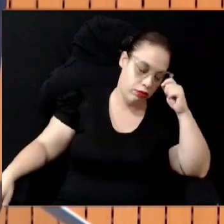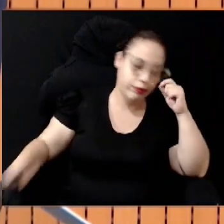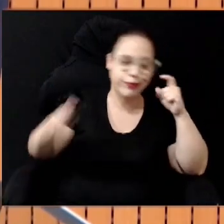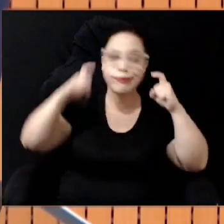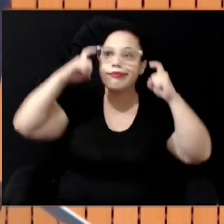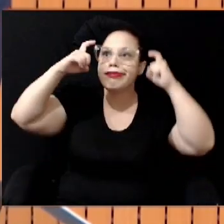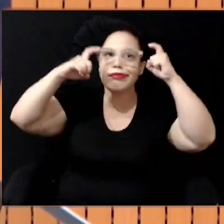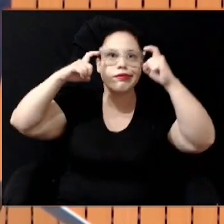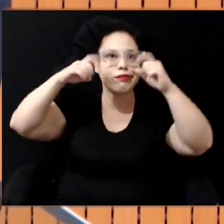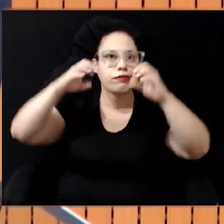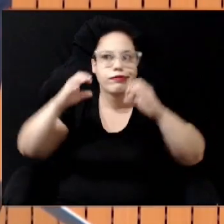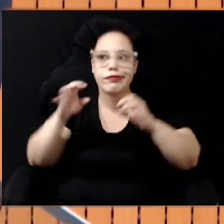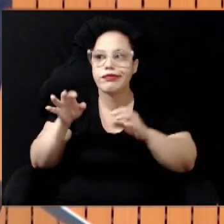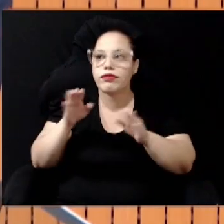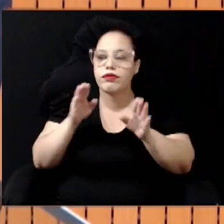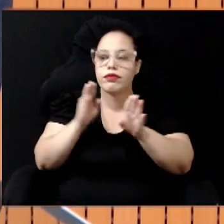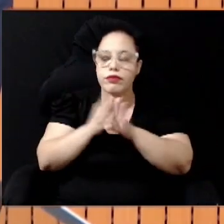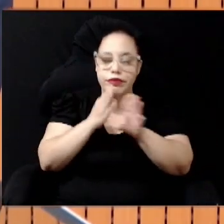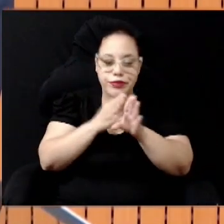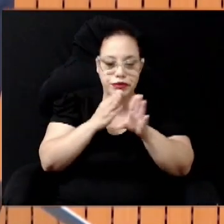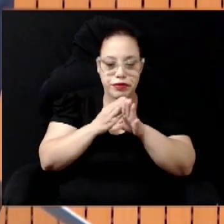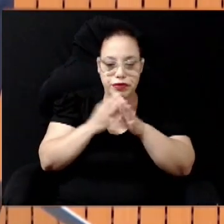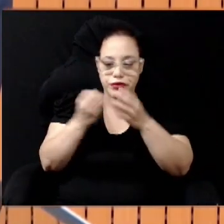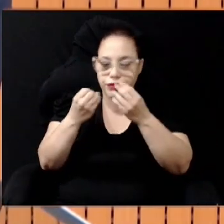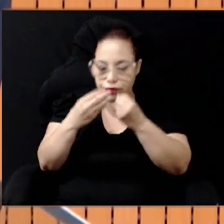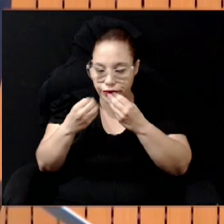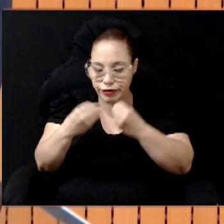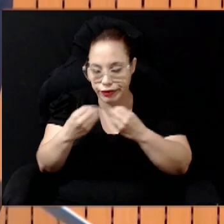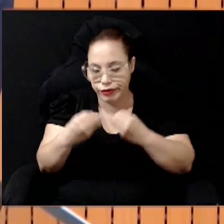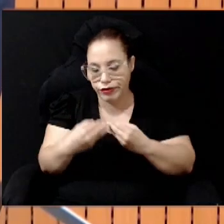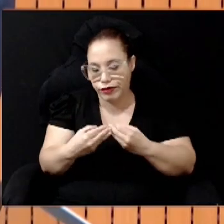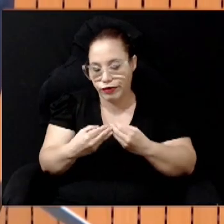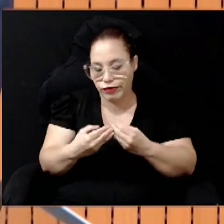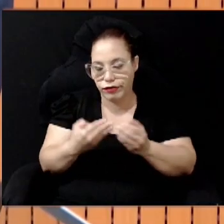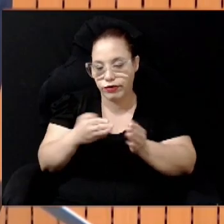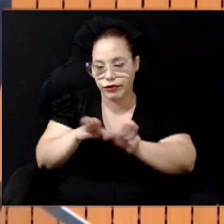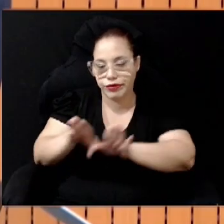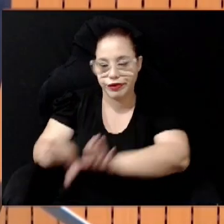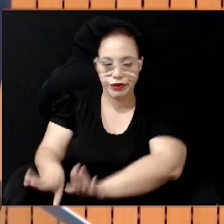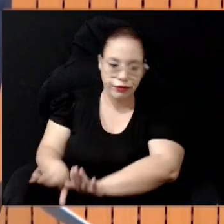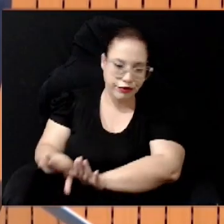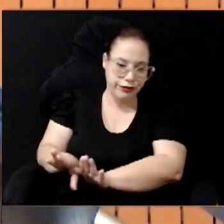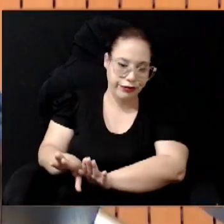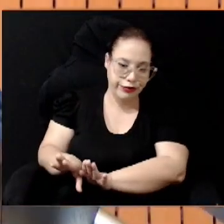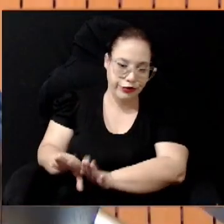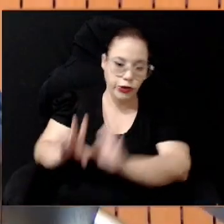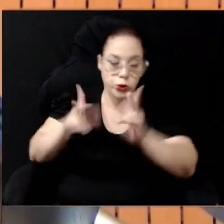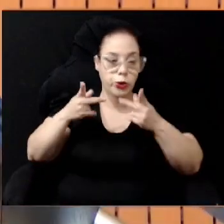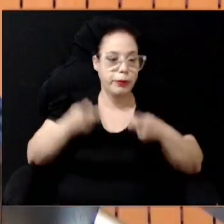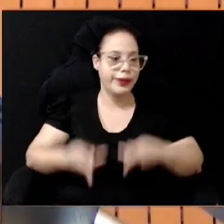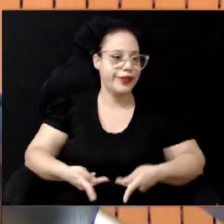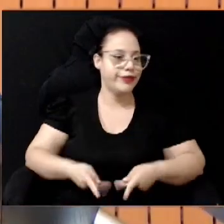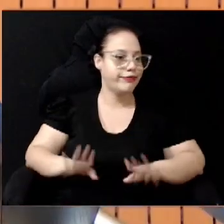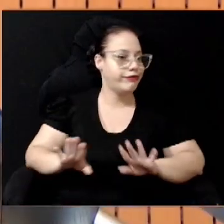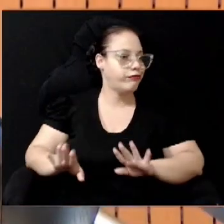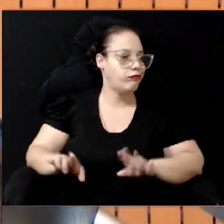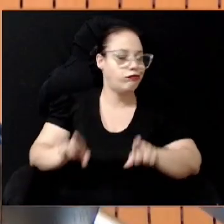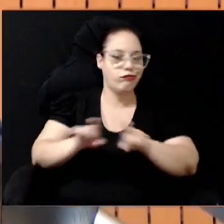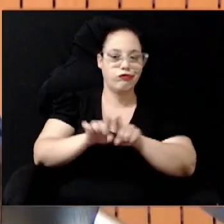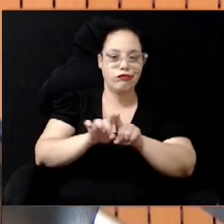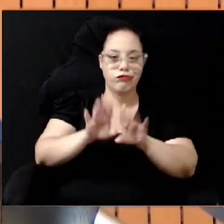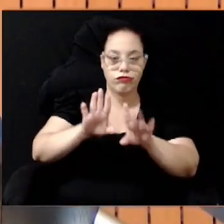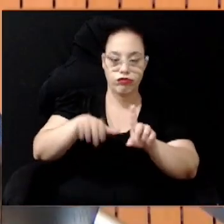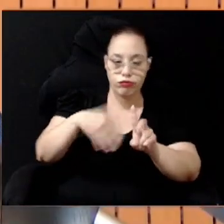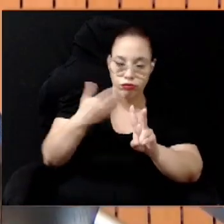acesso às informações, mas a gente acaba deixando essa questão humana de lado. Também foi homenageado pelo